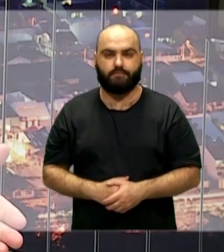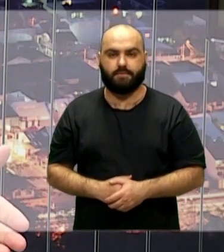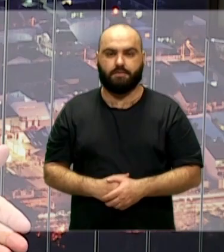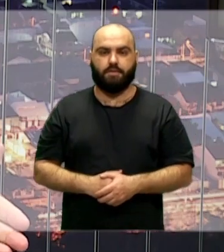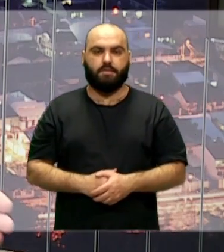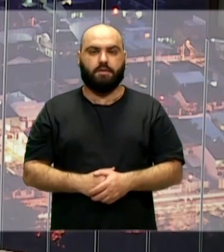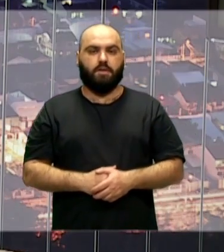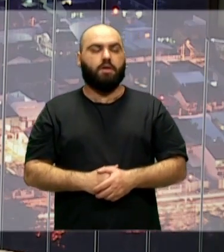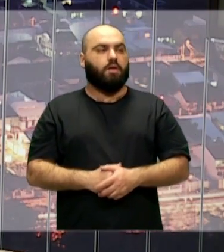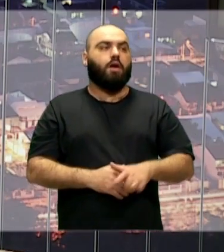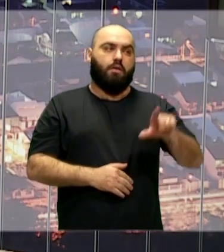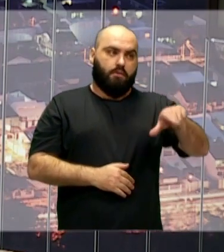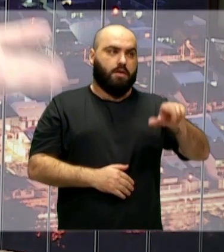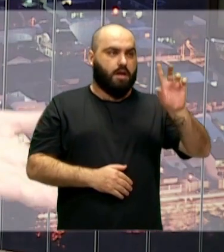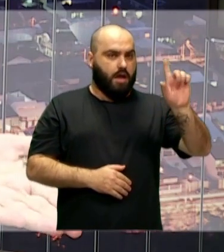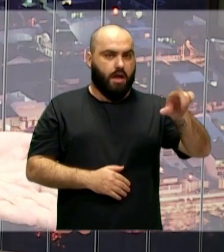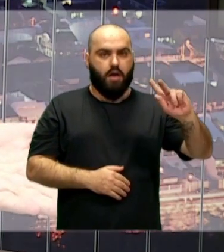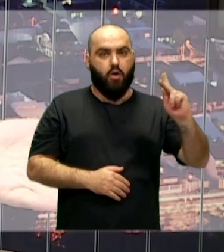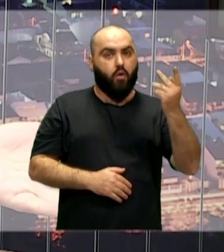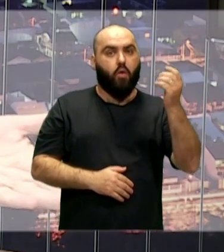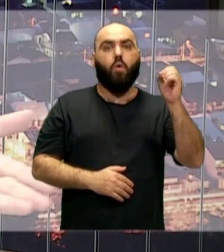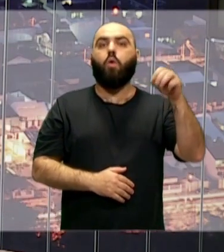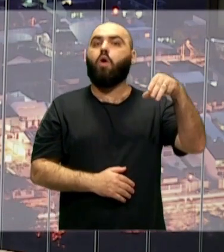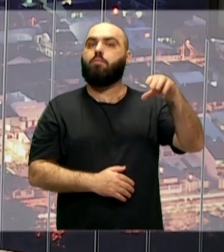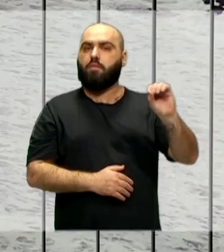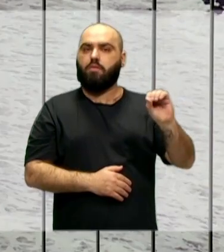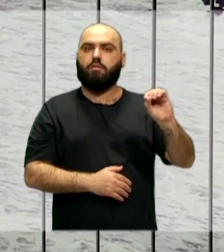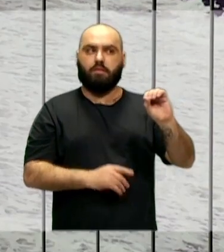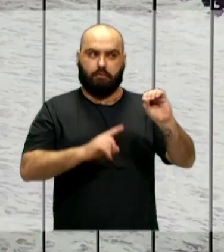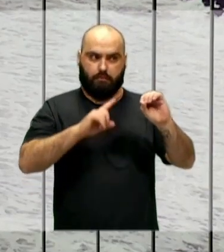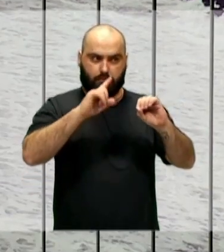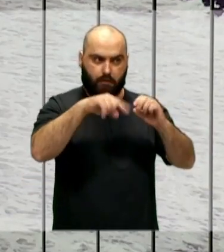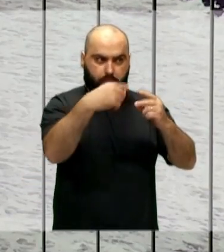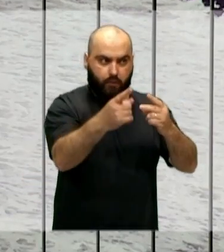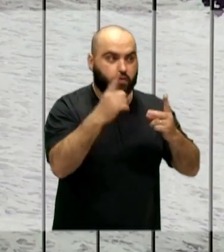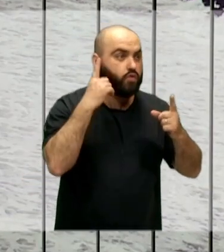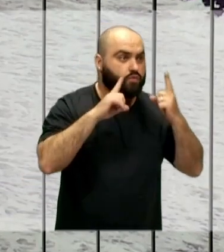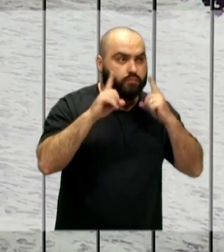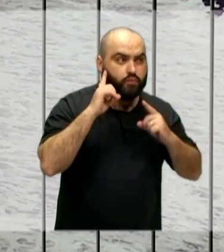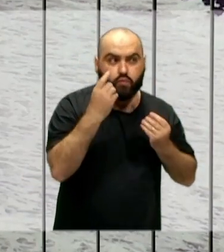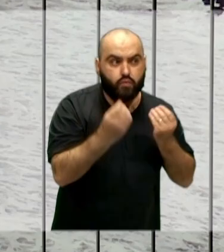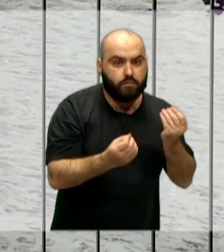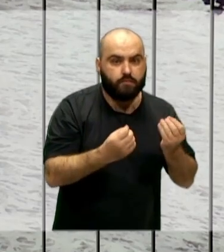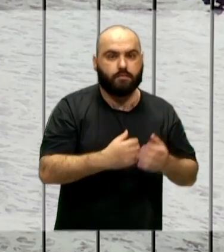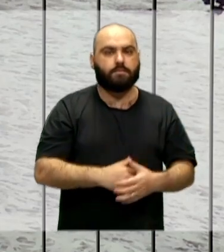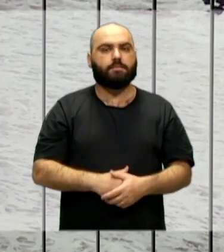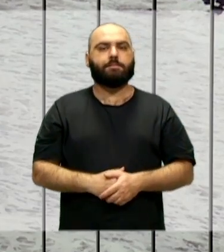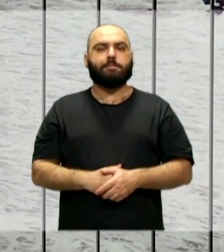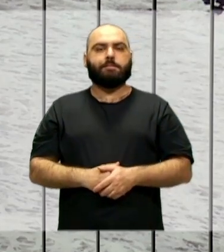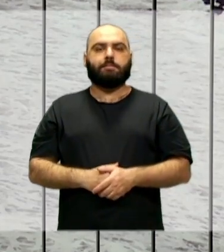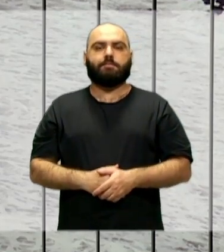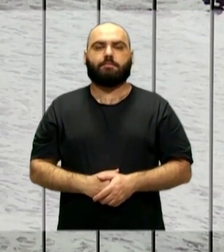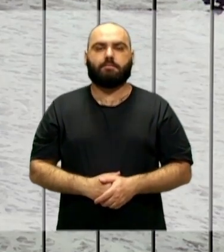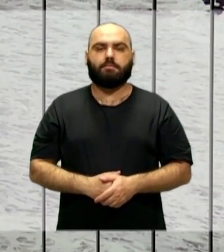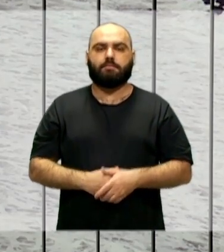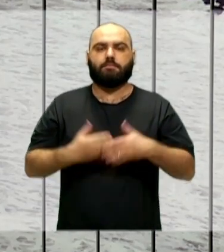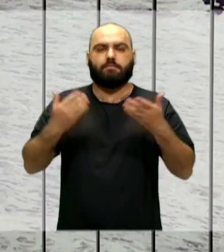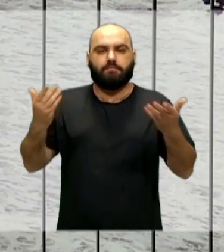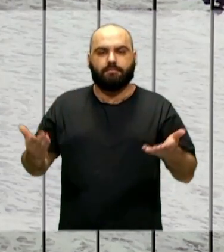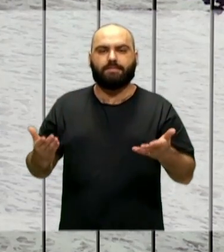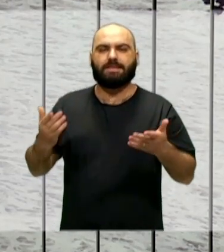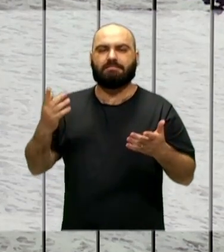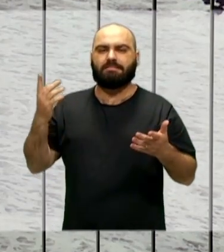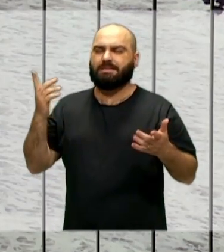como homoafetiva é que veio posterior, né? Uhum. Eu costumo falar que a gente, às vezes, tem até um pouco de dificuldade